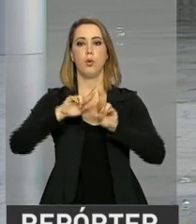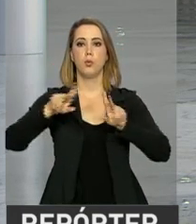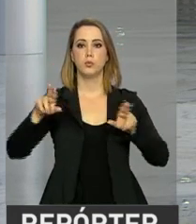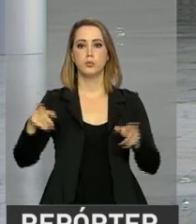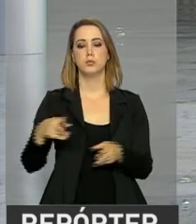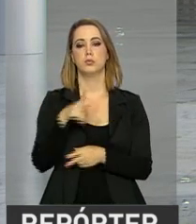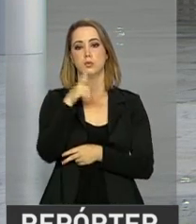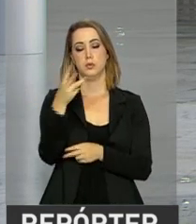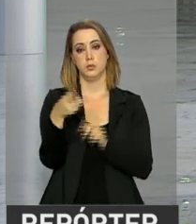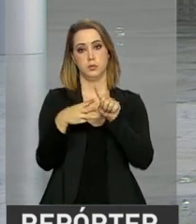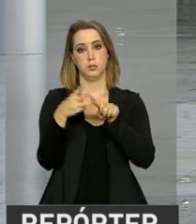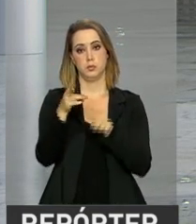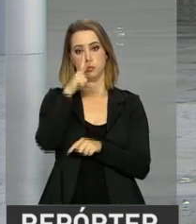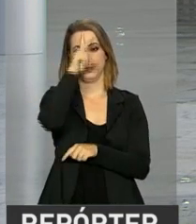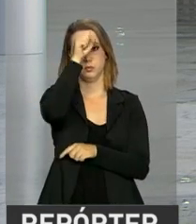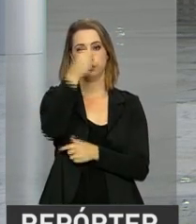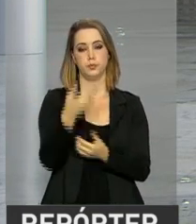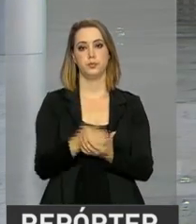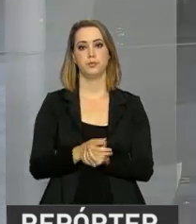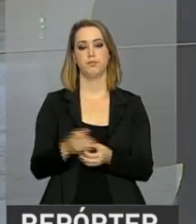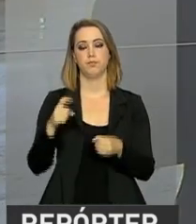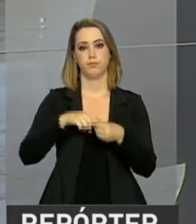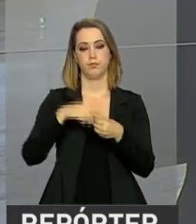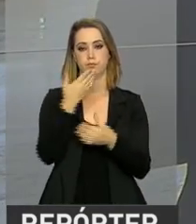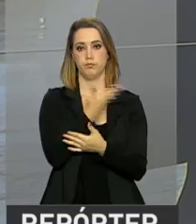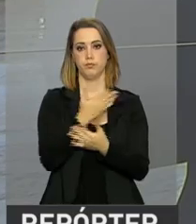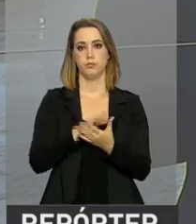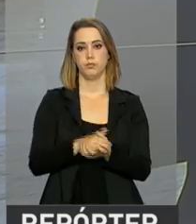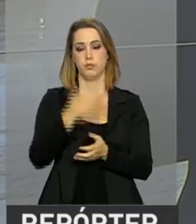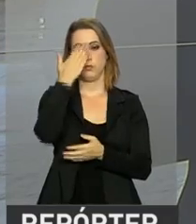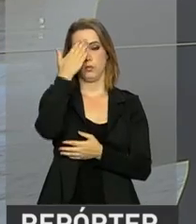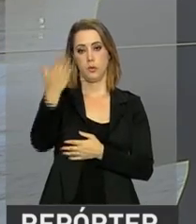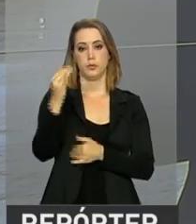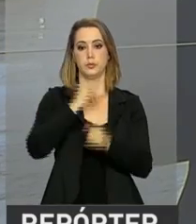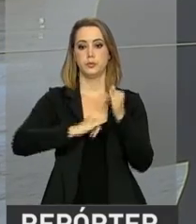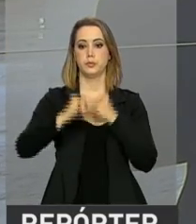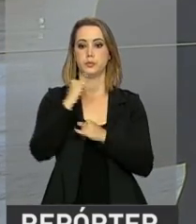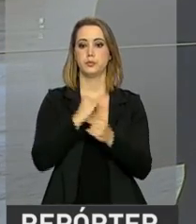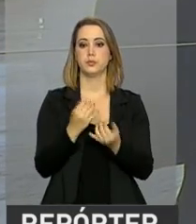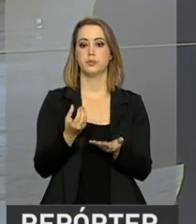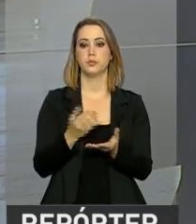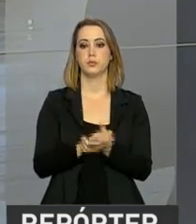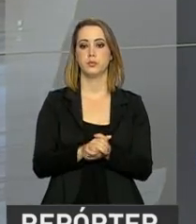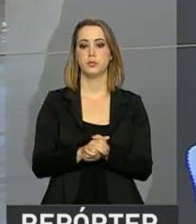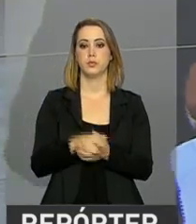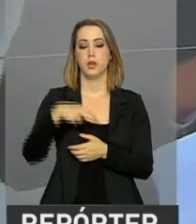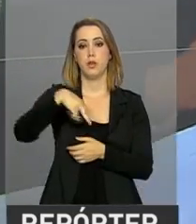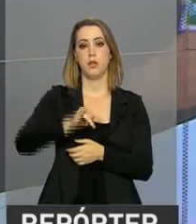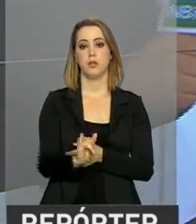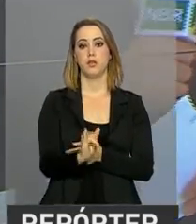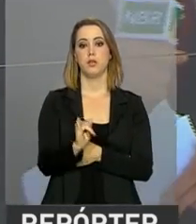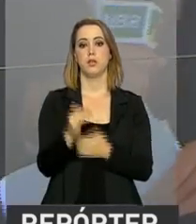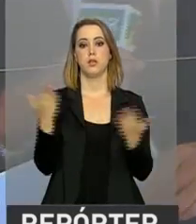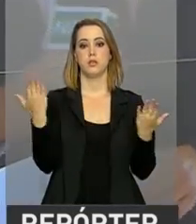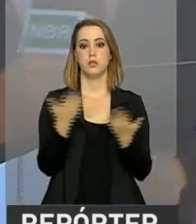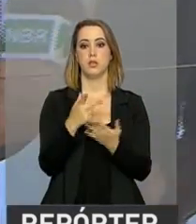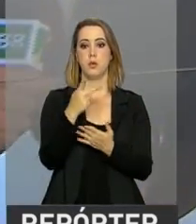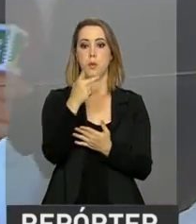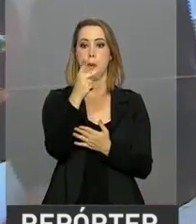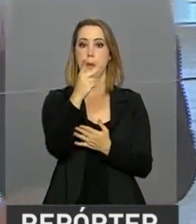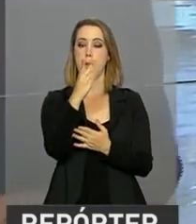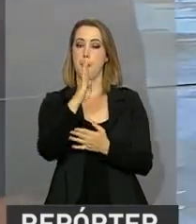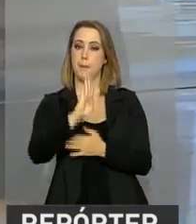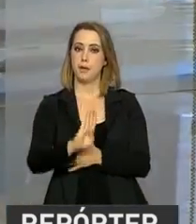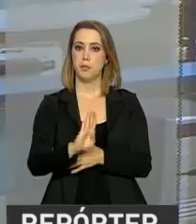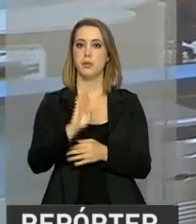aeronáutica eu voto com você e zé luis obrigado e pereira pelas informações nem pereira que falou de pib nós aproveitamos para